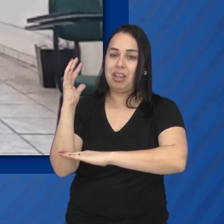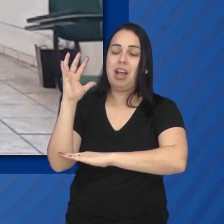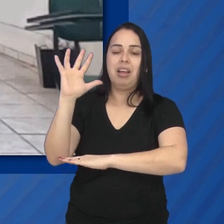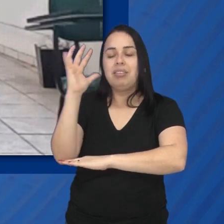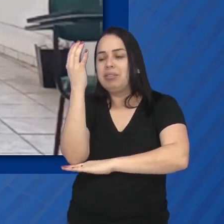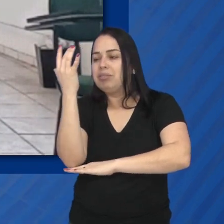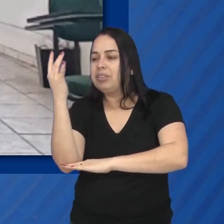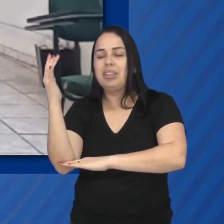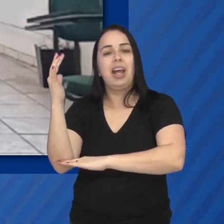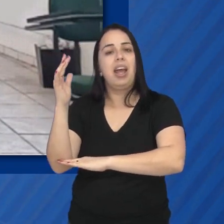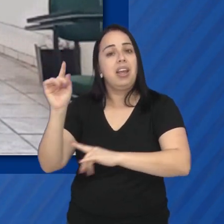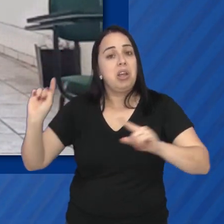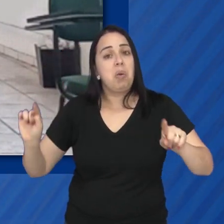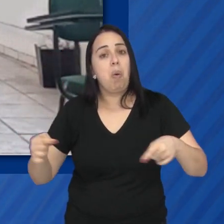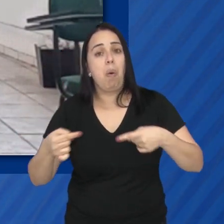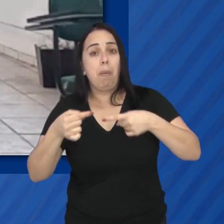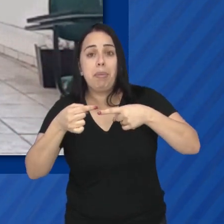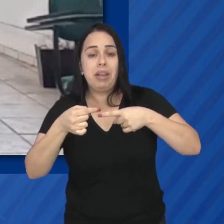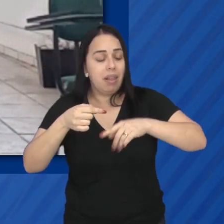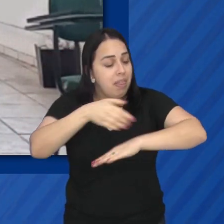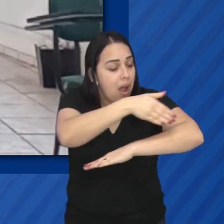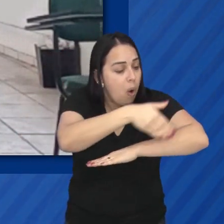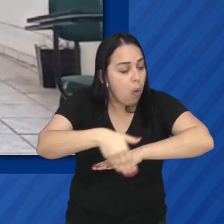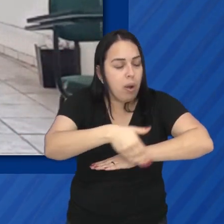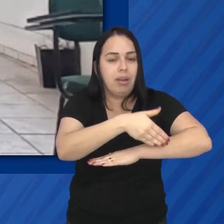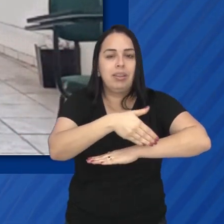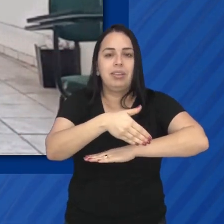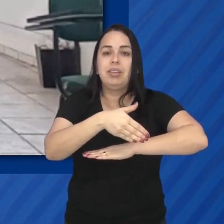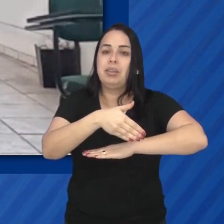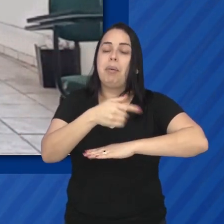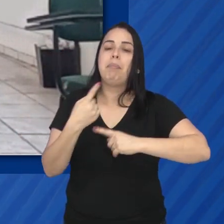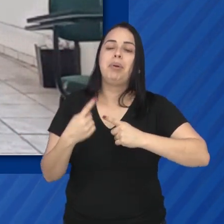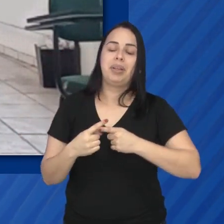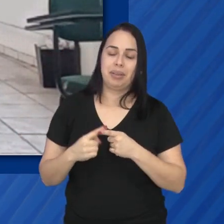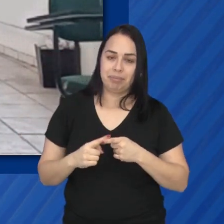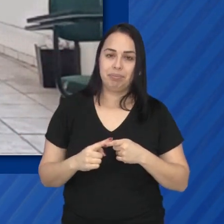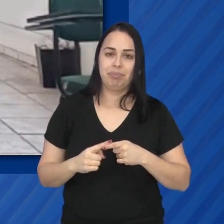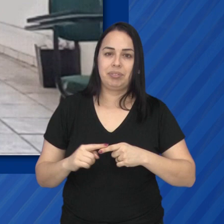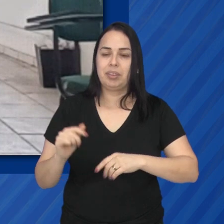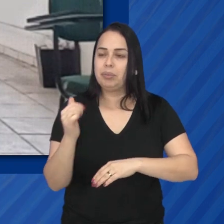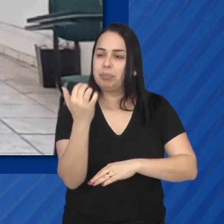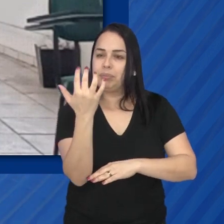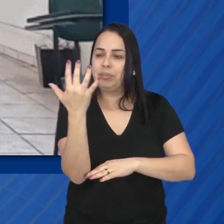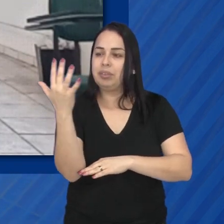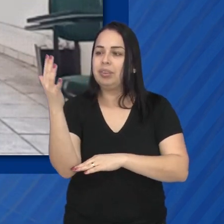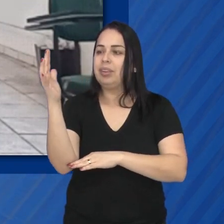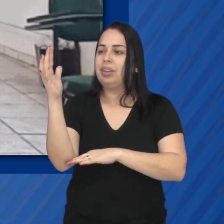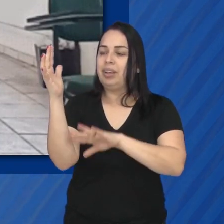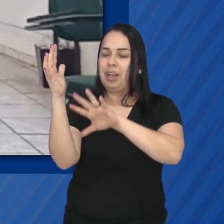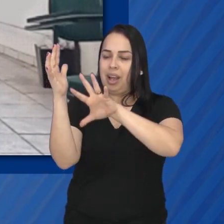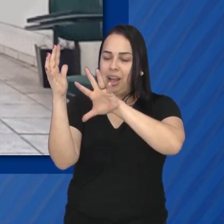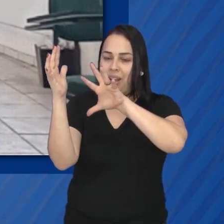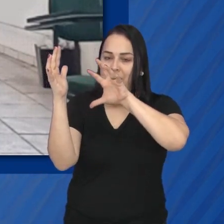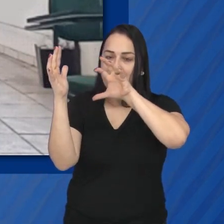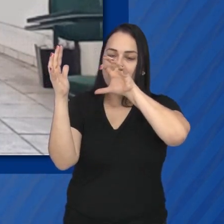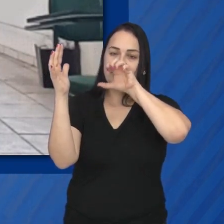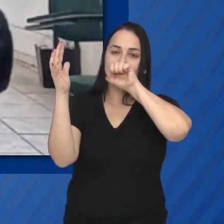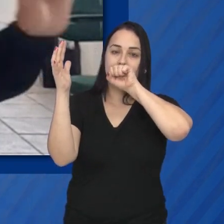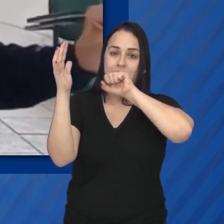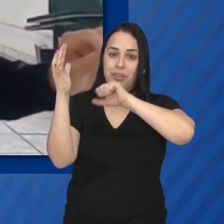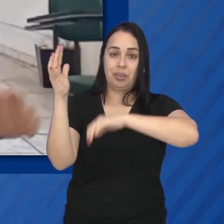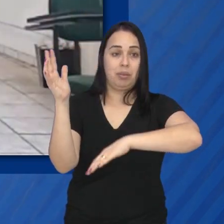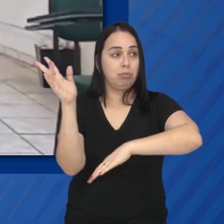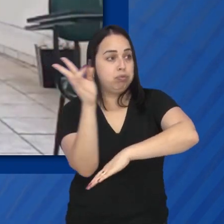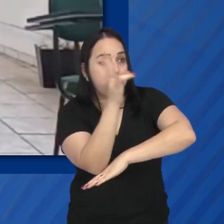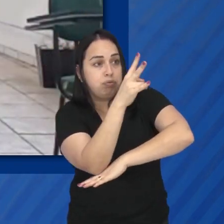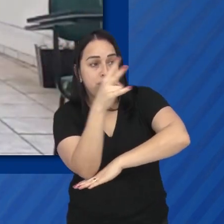chamamos arbóreas, são árvores ideais, porque elas conservam a quantidade de ar que